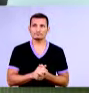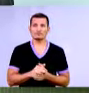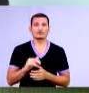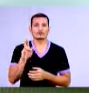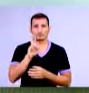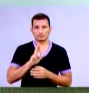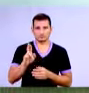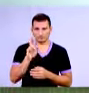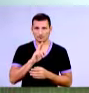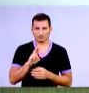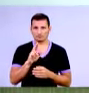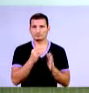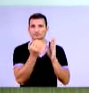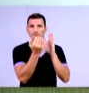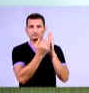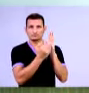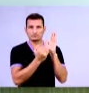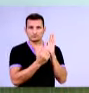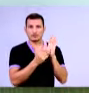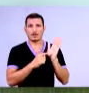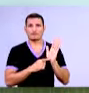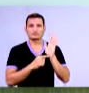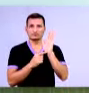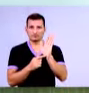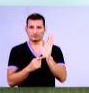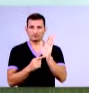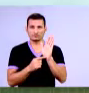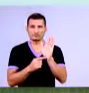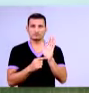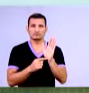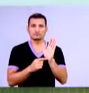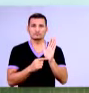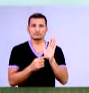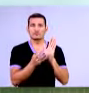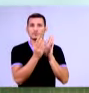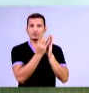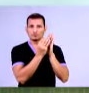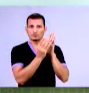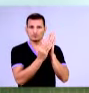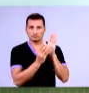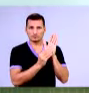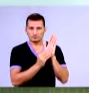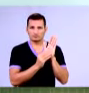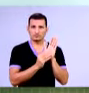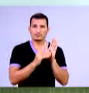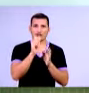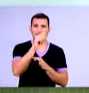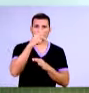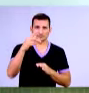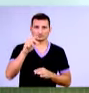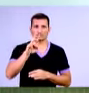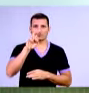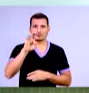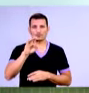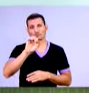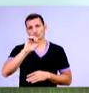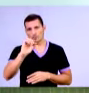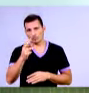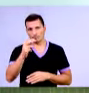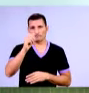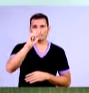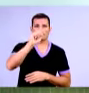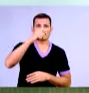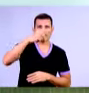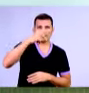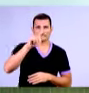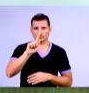esses elementos para a apresentação de conteúdos em aplicações web ou em páginas web. Então, essa é a